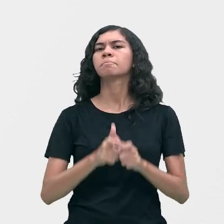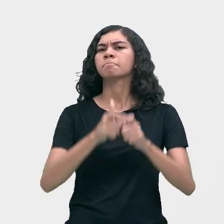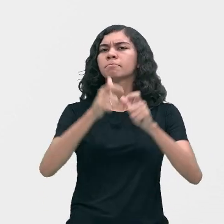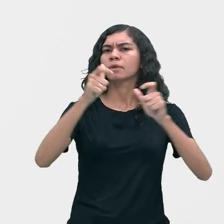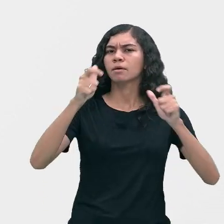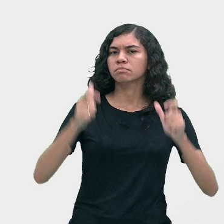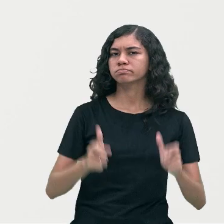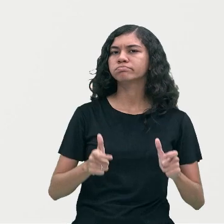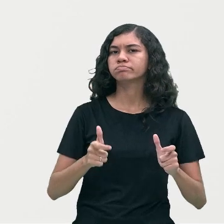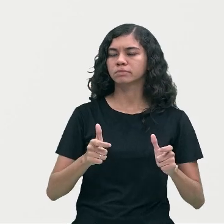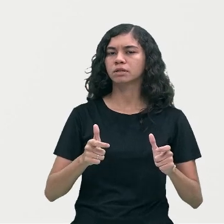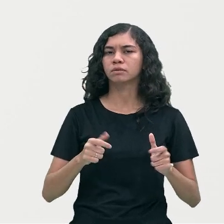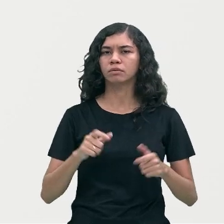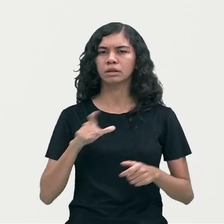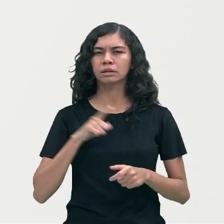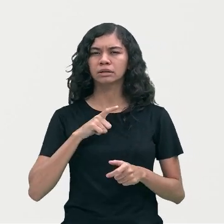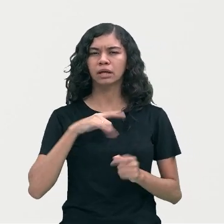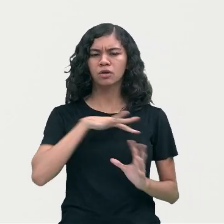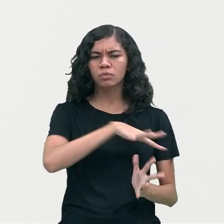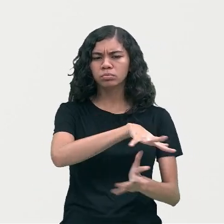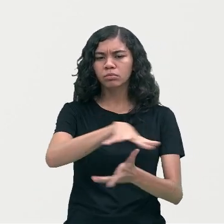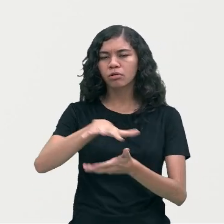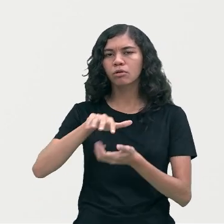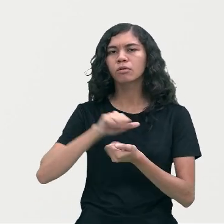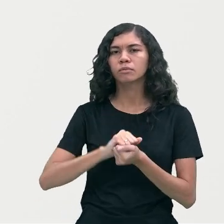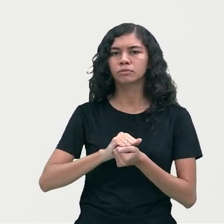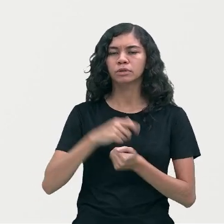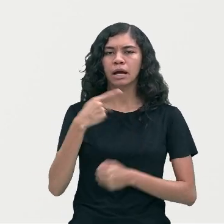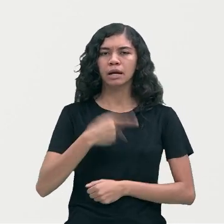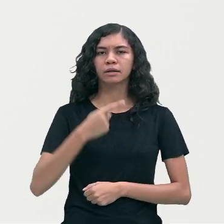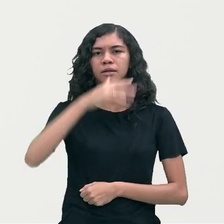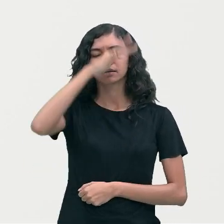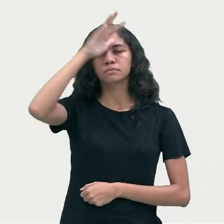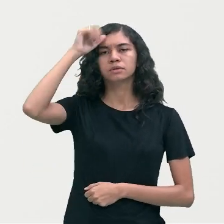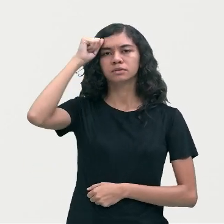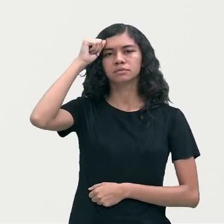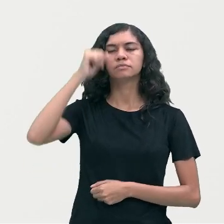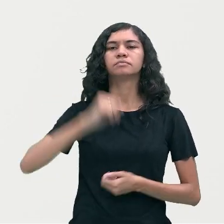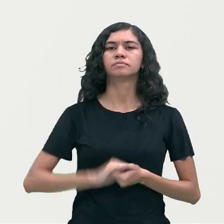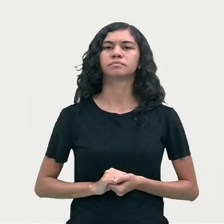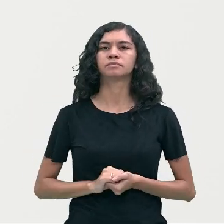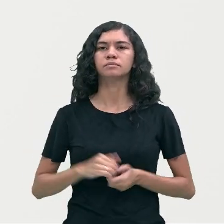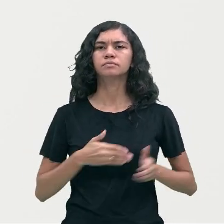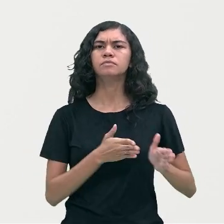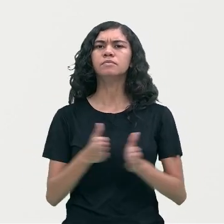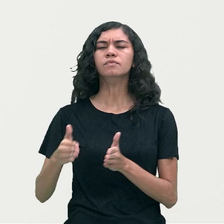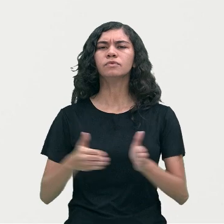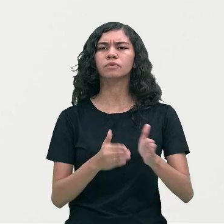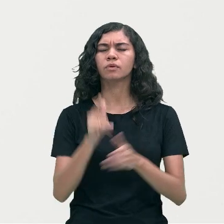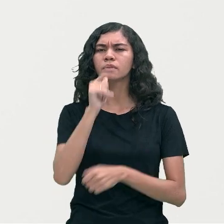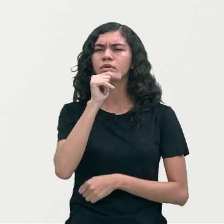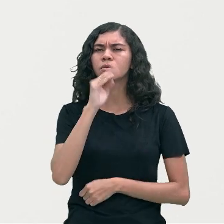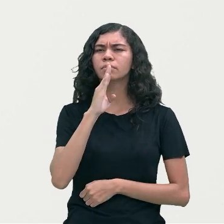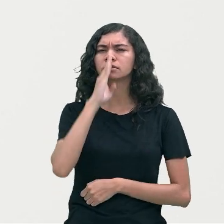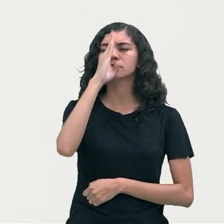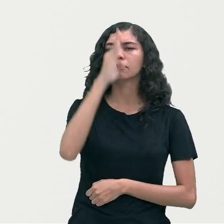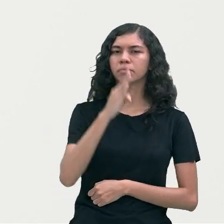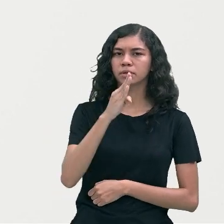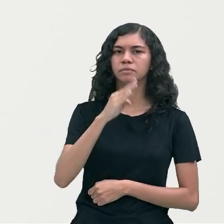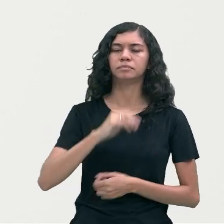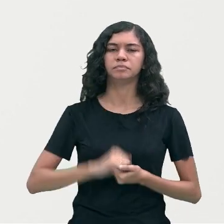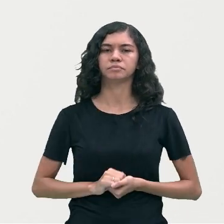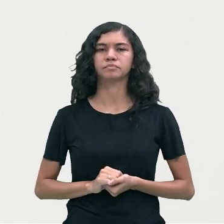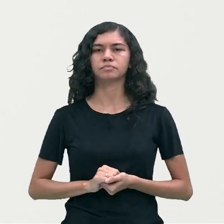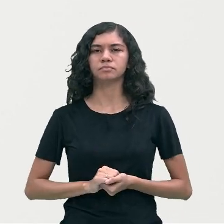do planeta, nós já verificamos isso inclusive em aulas anteriores. O rio principal, é o rio que dá o nome a essa bacia,